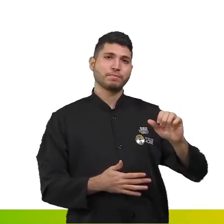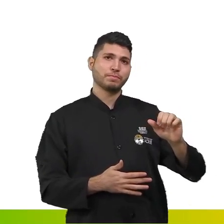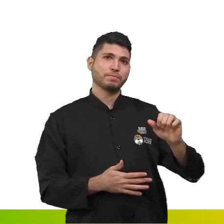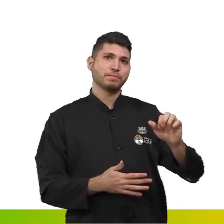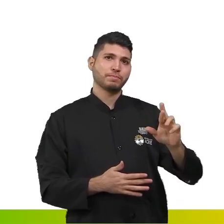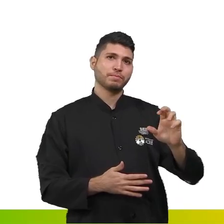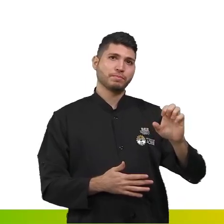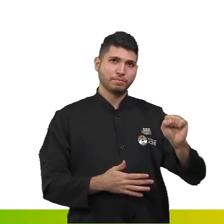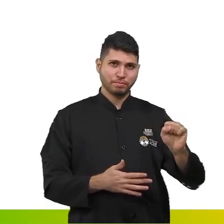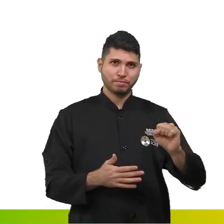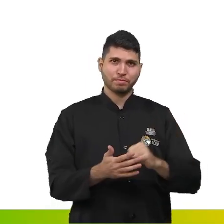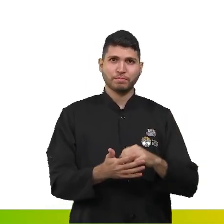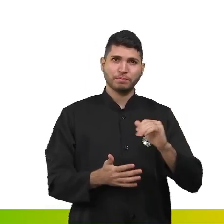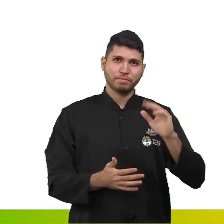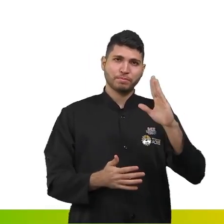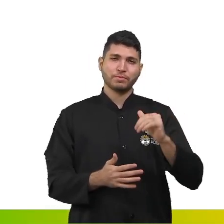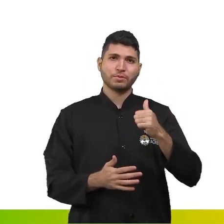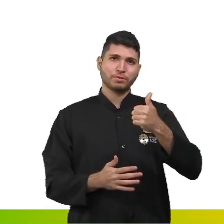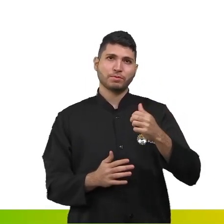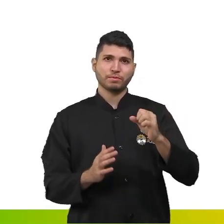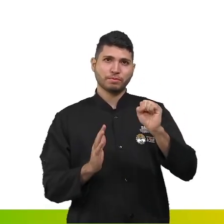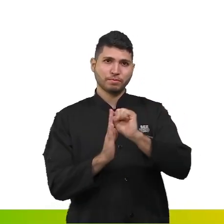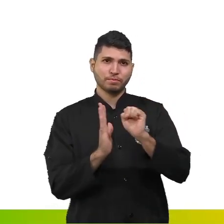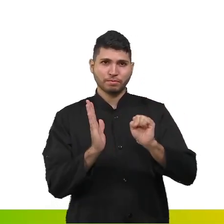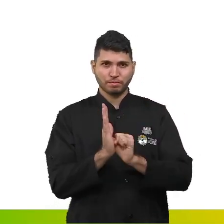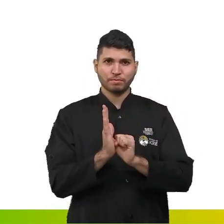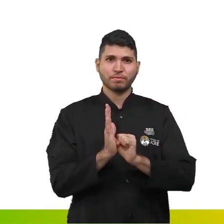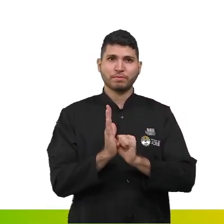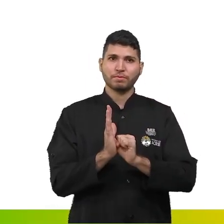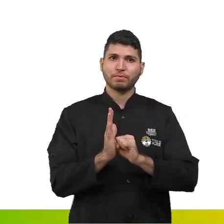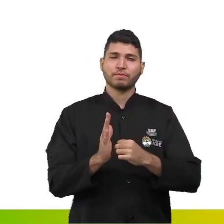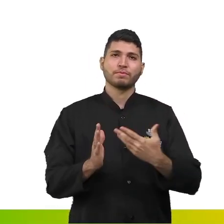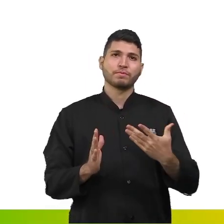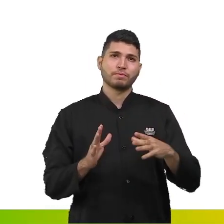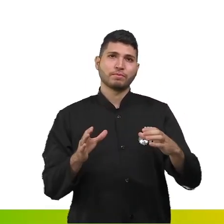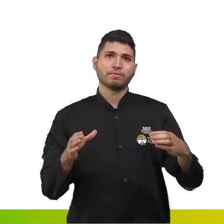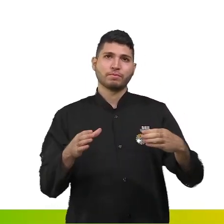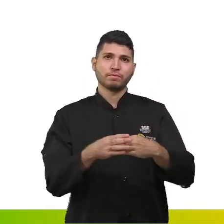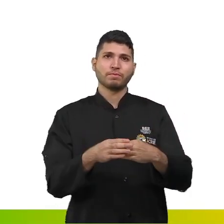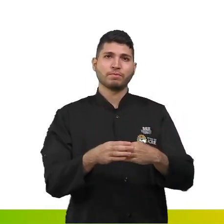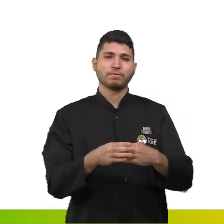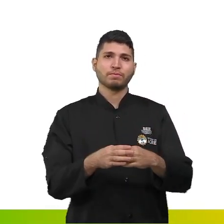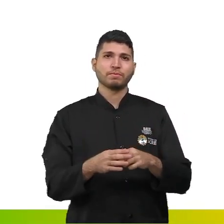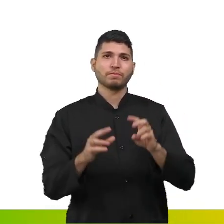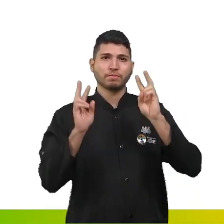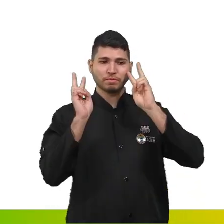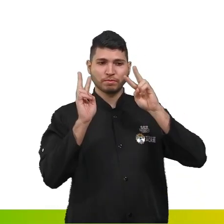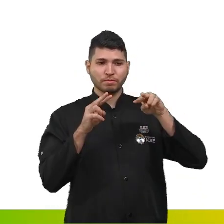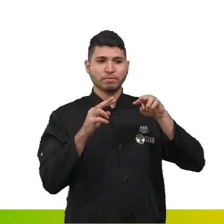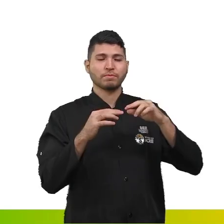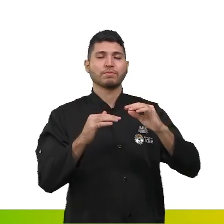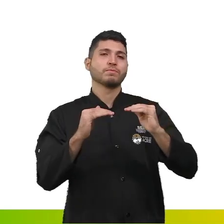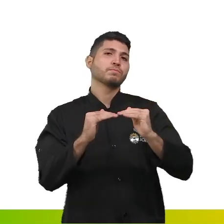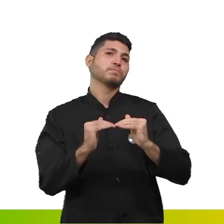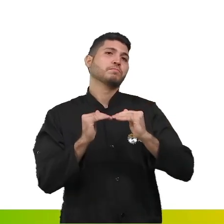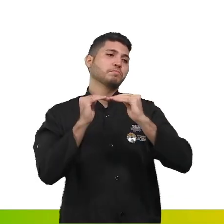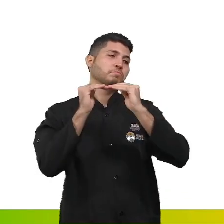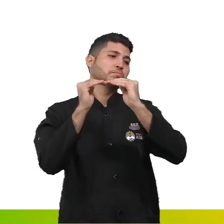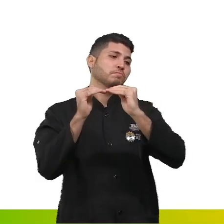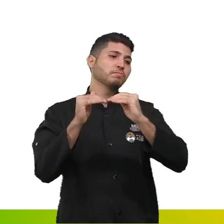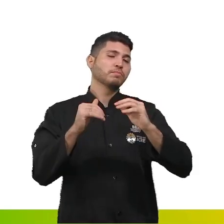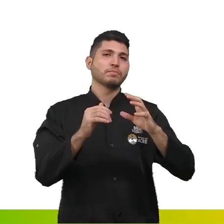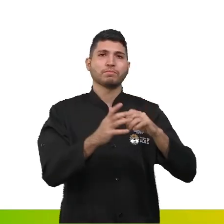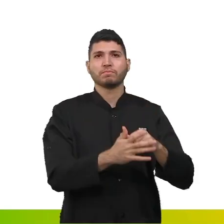pessoas, incluindo africanos, indígenas e brancos pobres. Essas comunidades eram vistas pelas autoridades como uma ameaça à